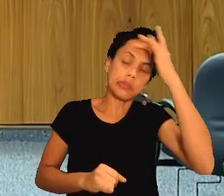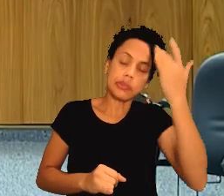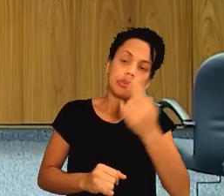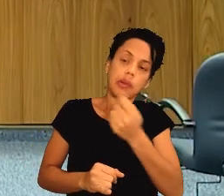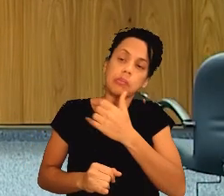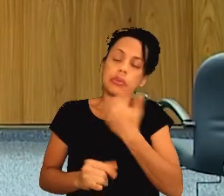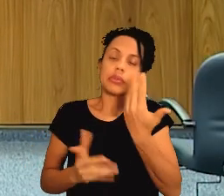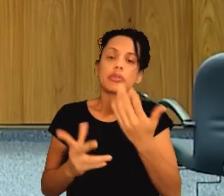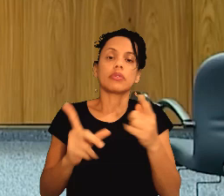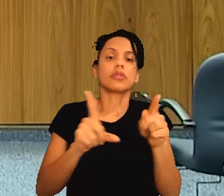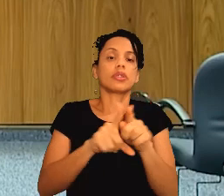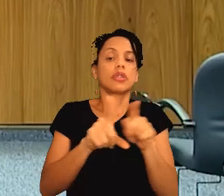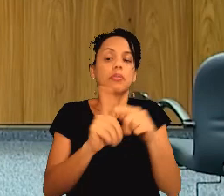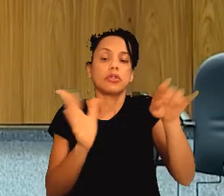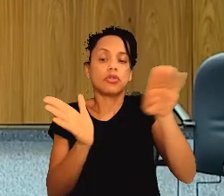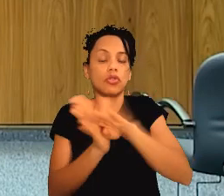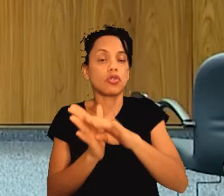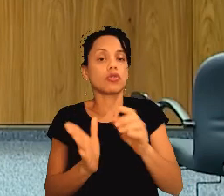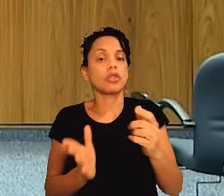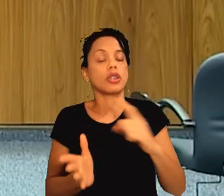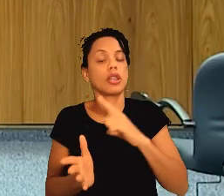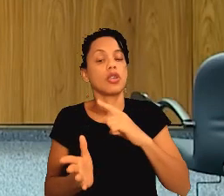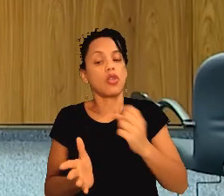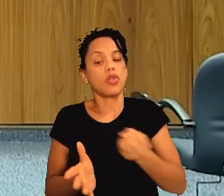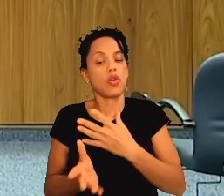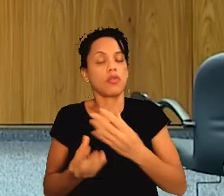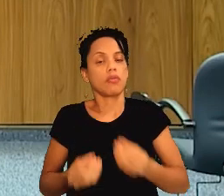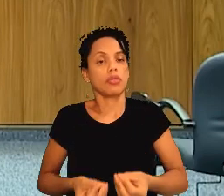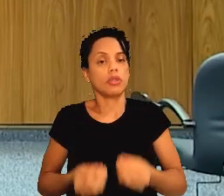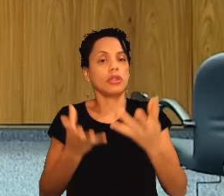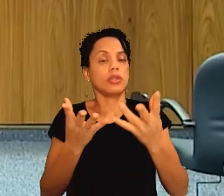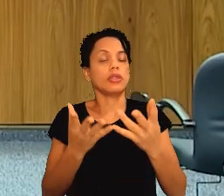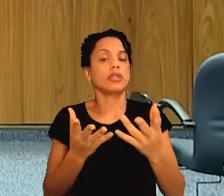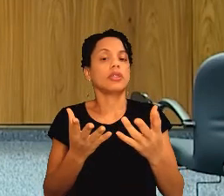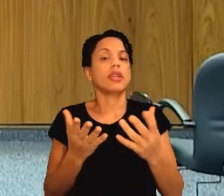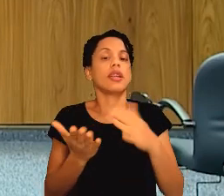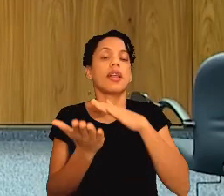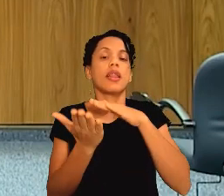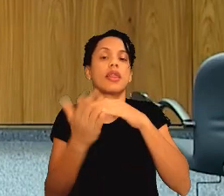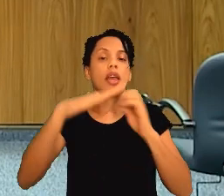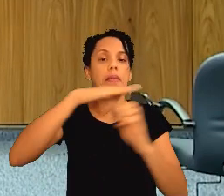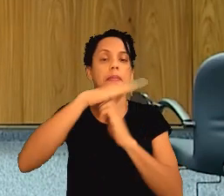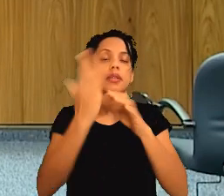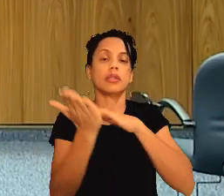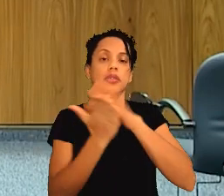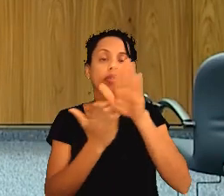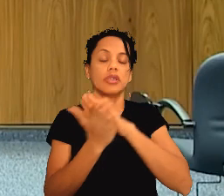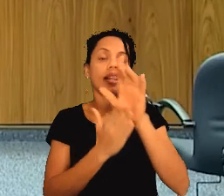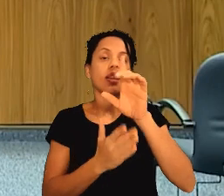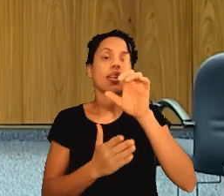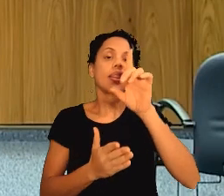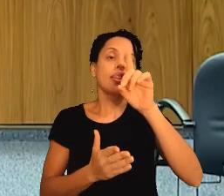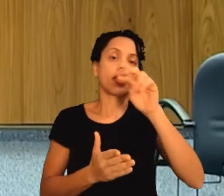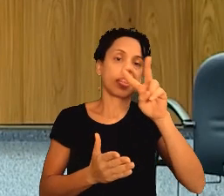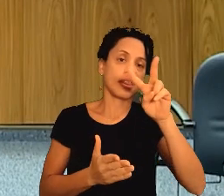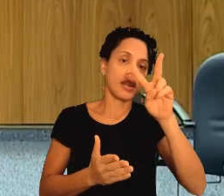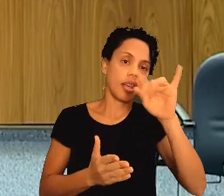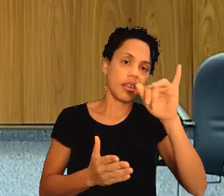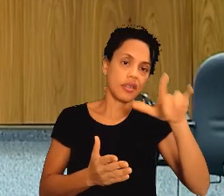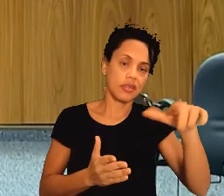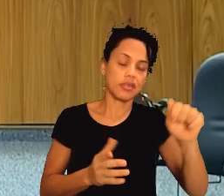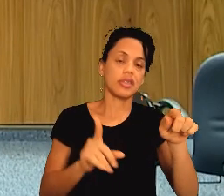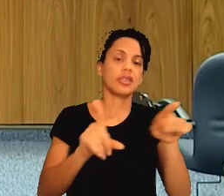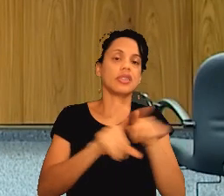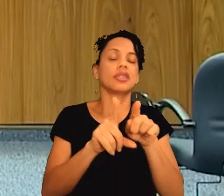que chegou, que amanhã também vai ter o lançamento do livro dele na Livraria da Vila, do Shopping Higienópolis, exatamente